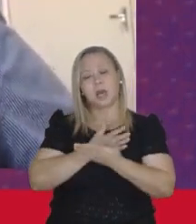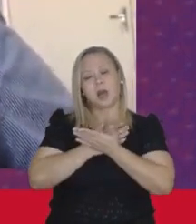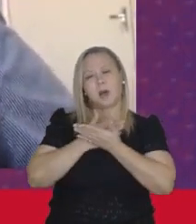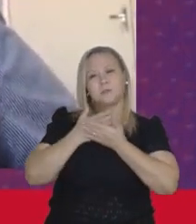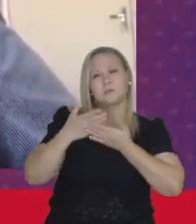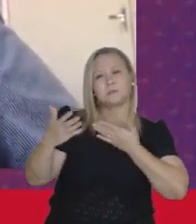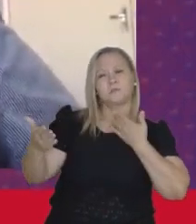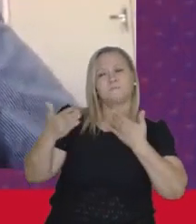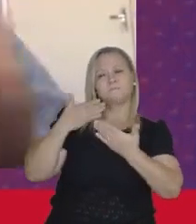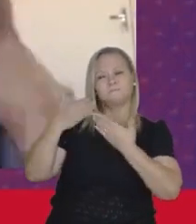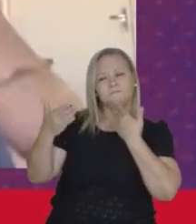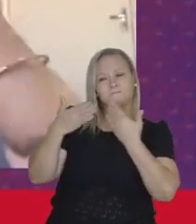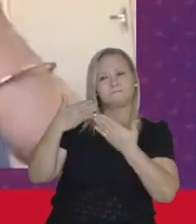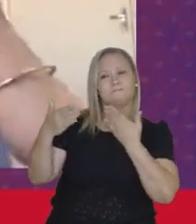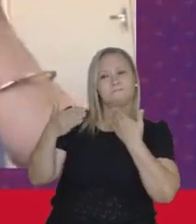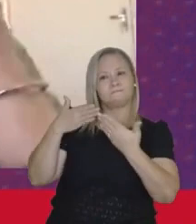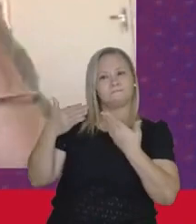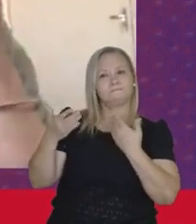a conversa